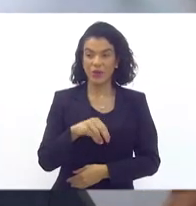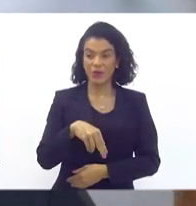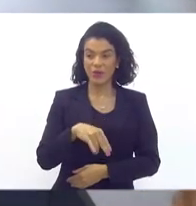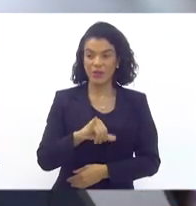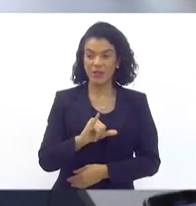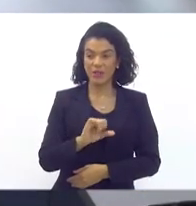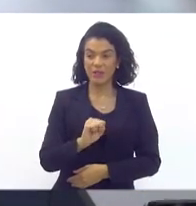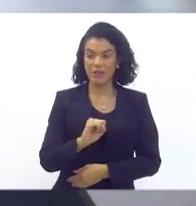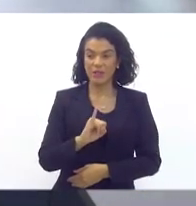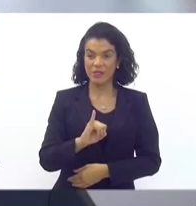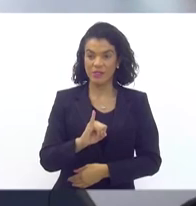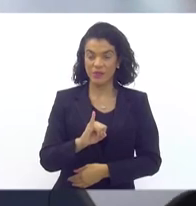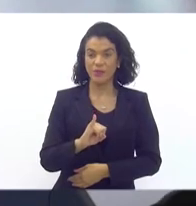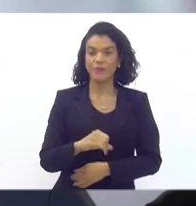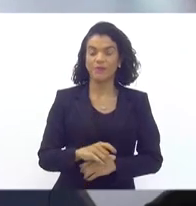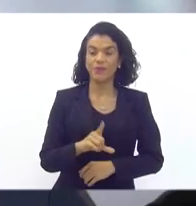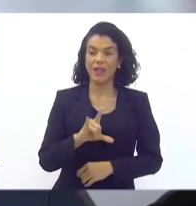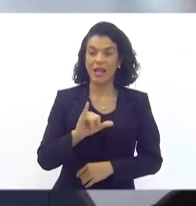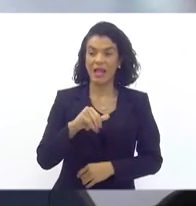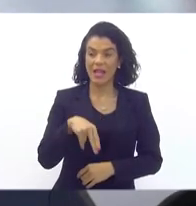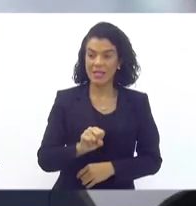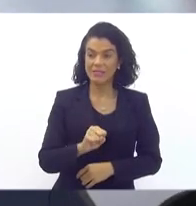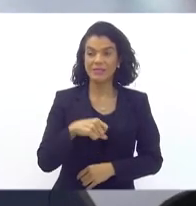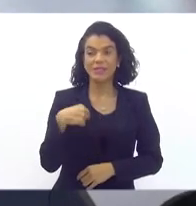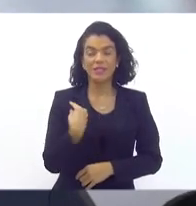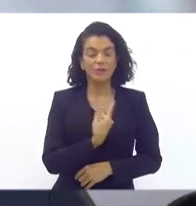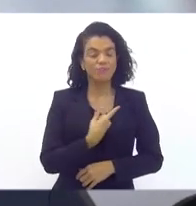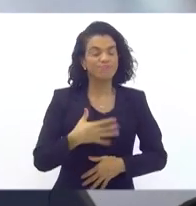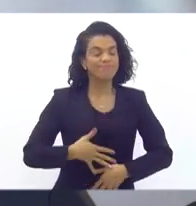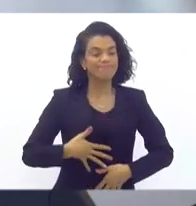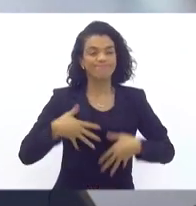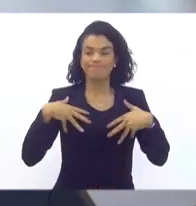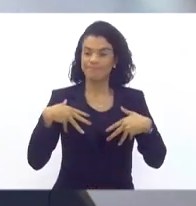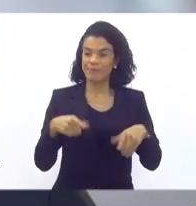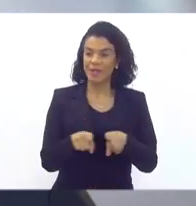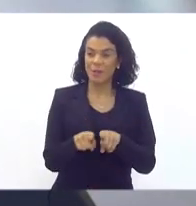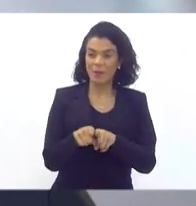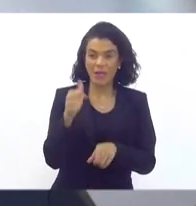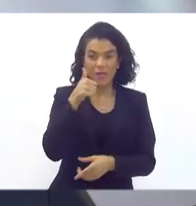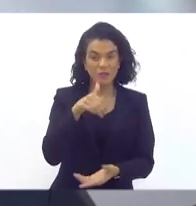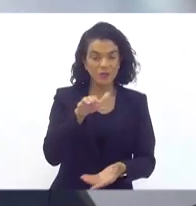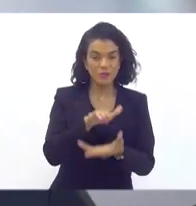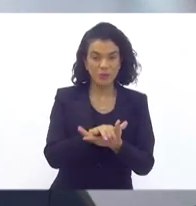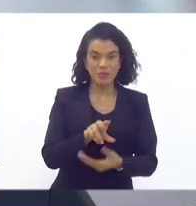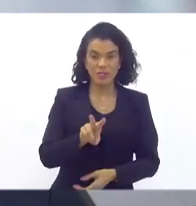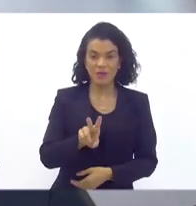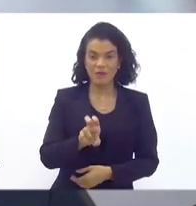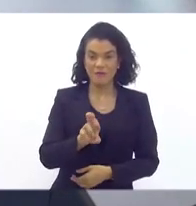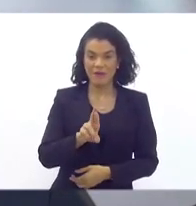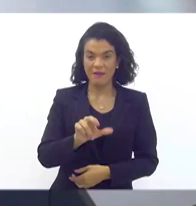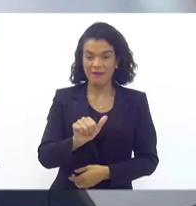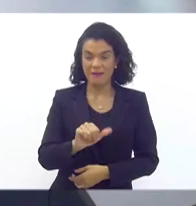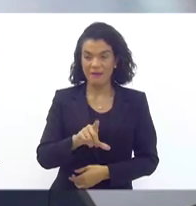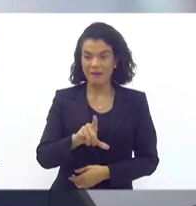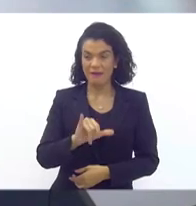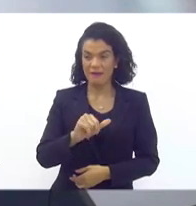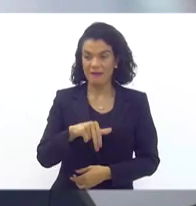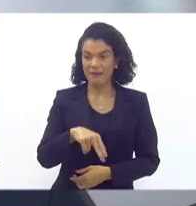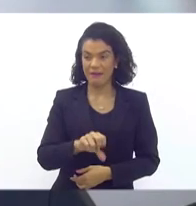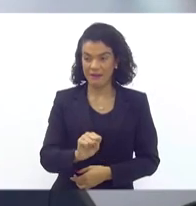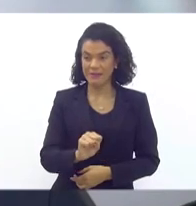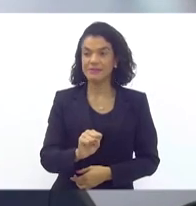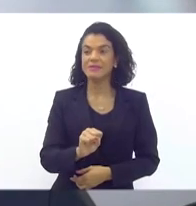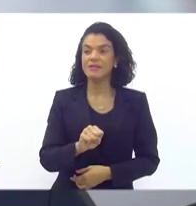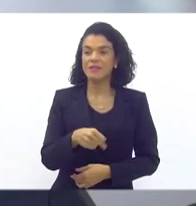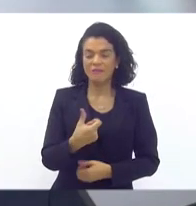nos orgulha não só no seu mandato Mas também de sua esposa Vera Lins que nós acreditamos muito que vão